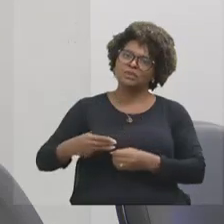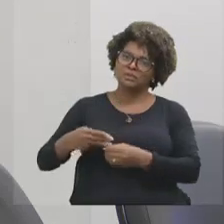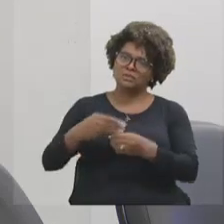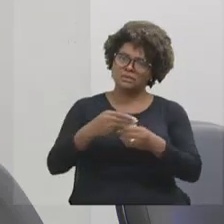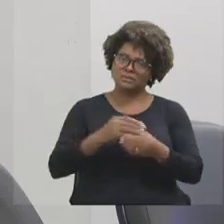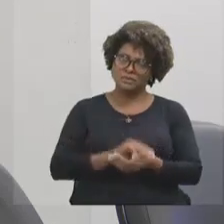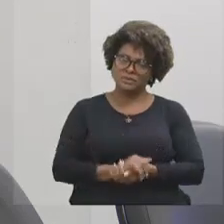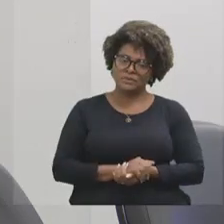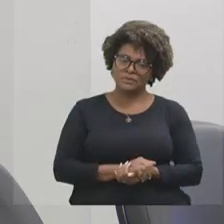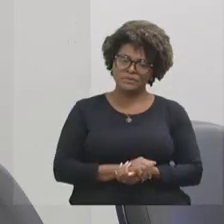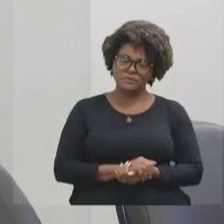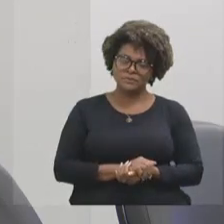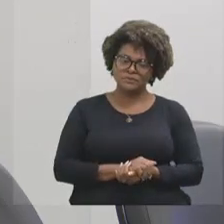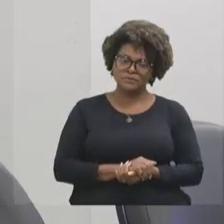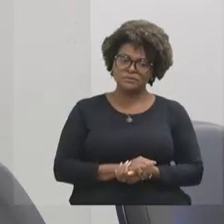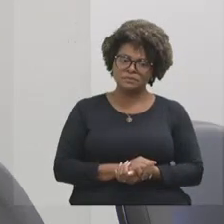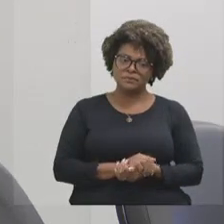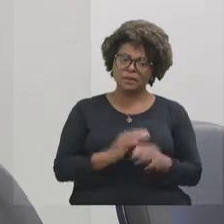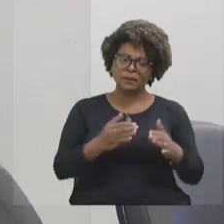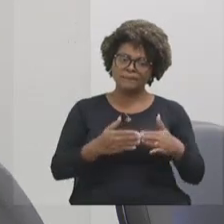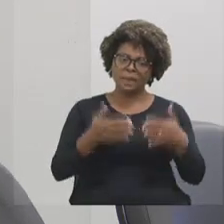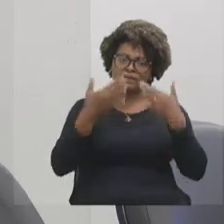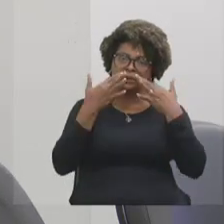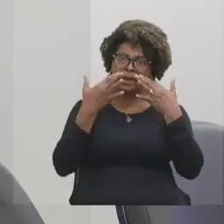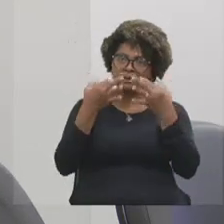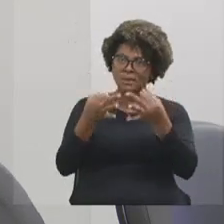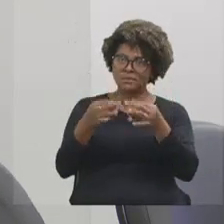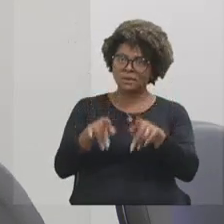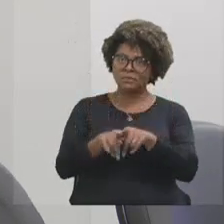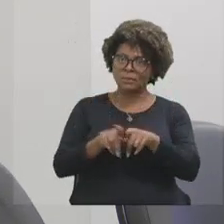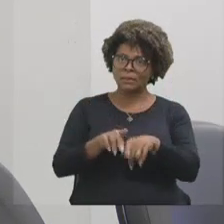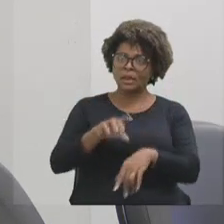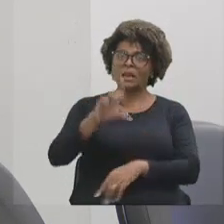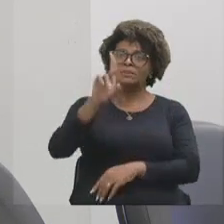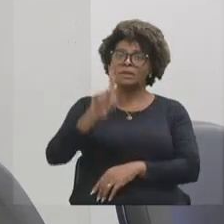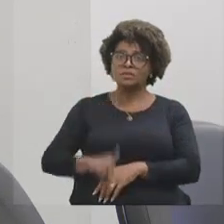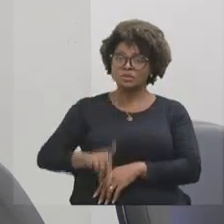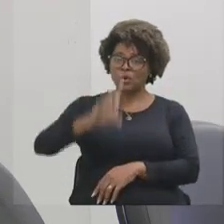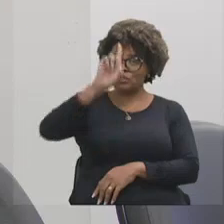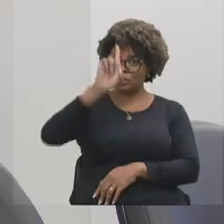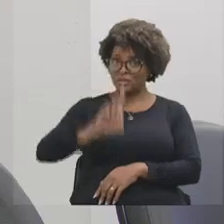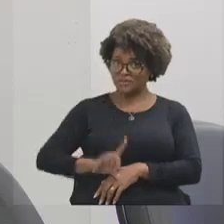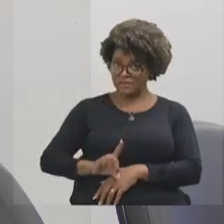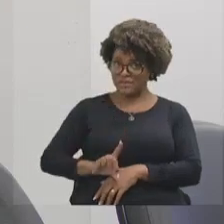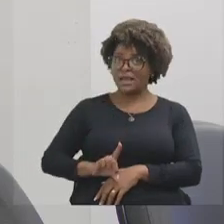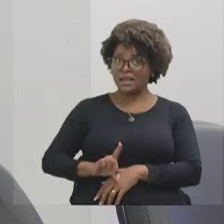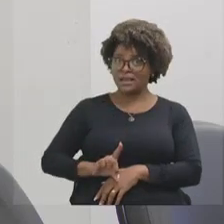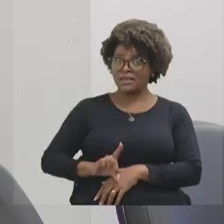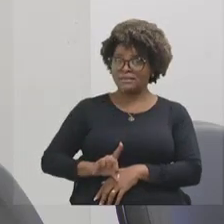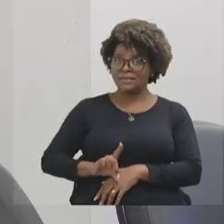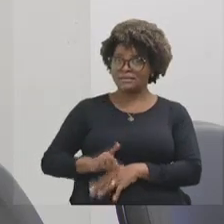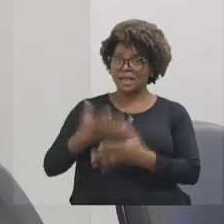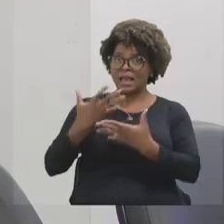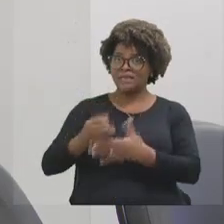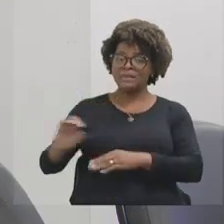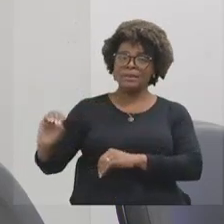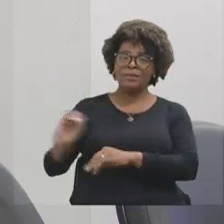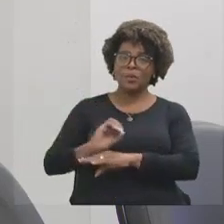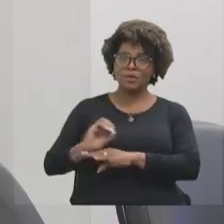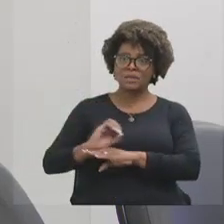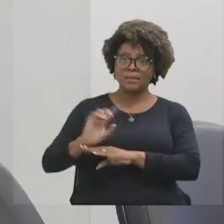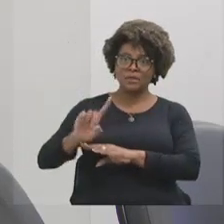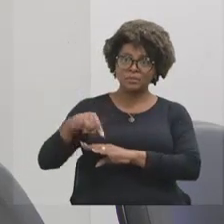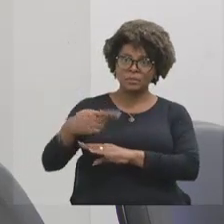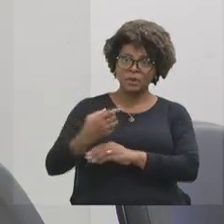e pedir uma atenção especial as pessoas com deficiência a gente recebeu aqui o orçamento para o ano que vem na pasta de saúde